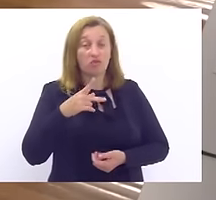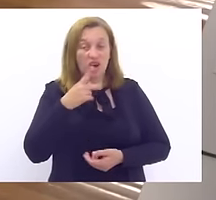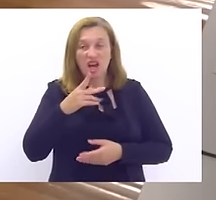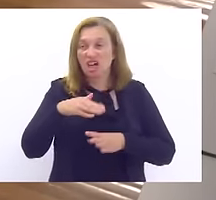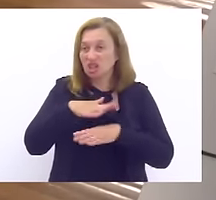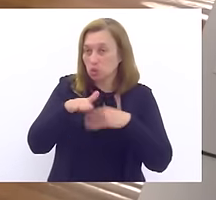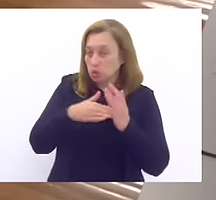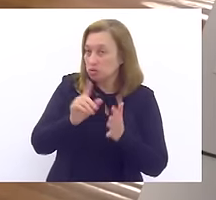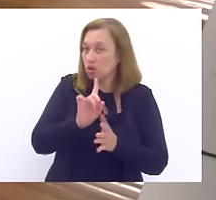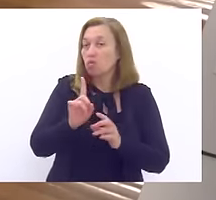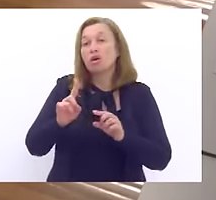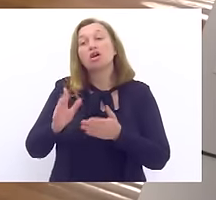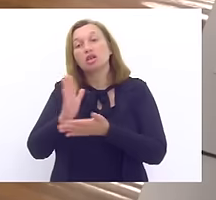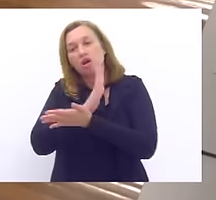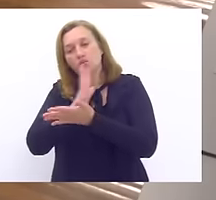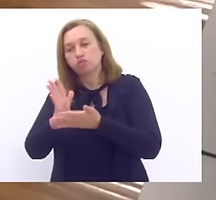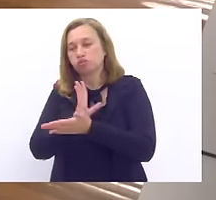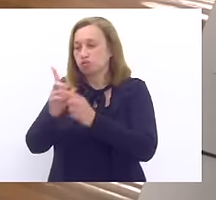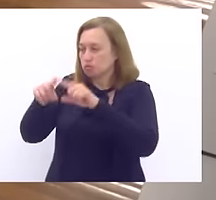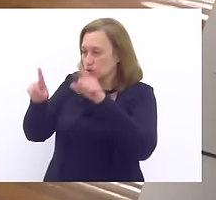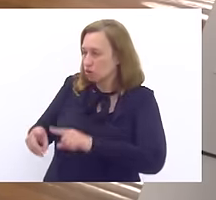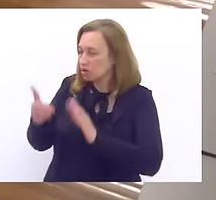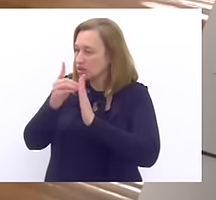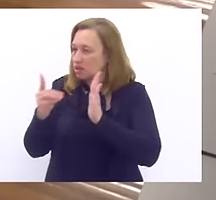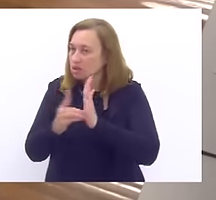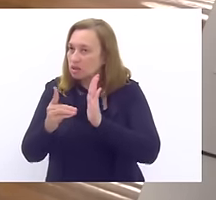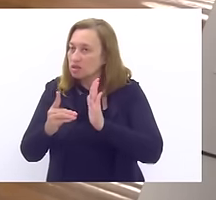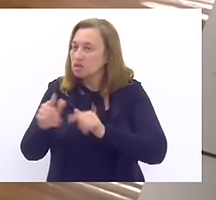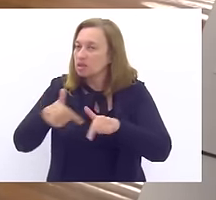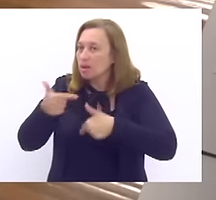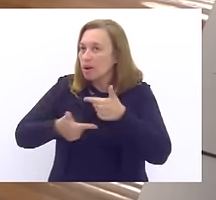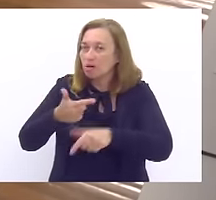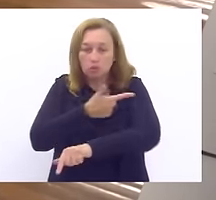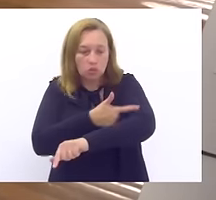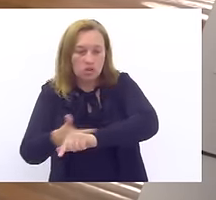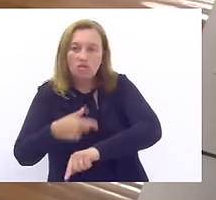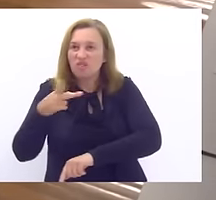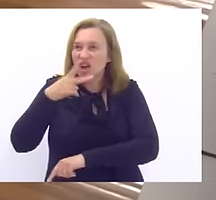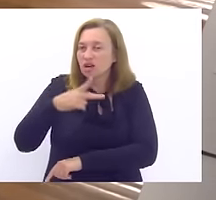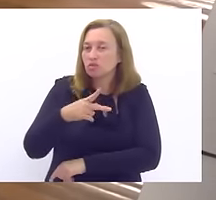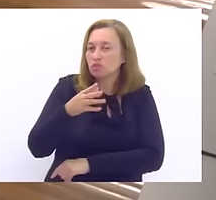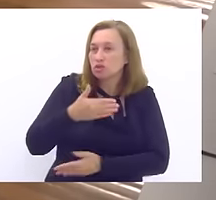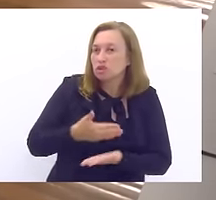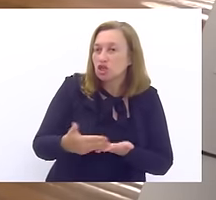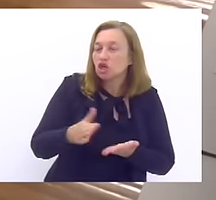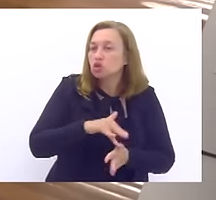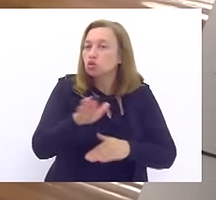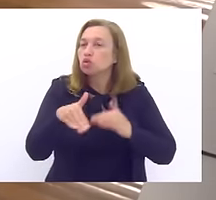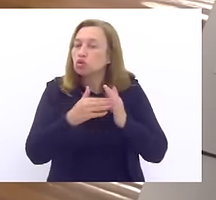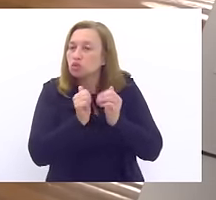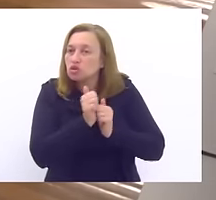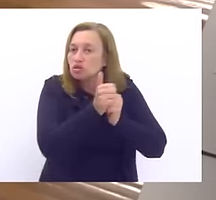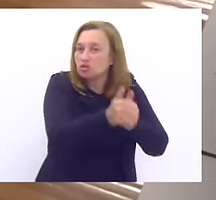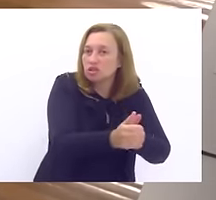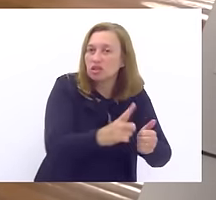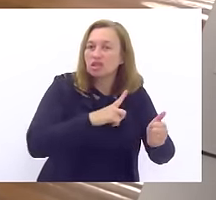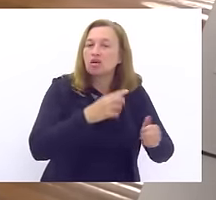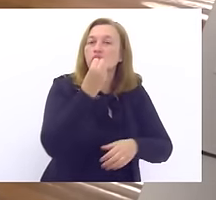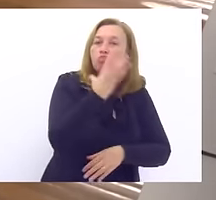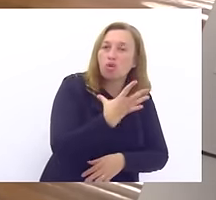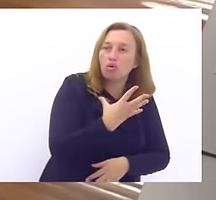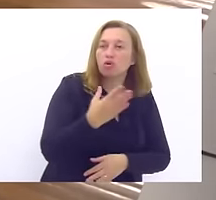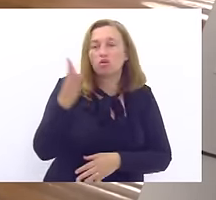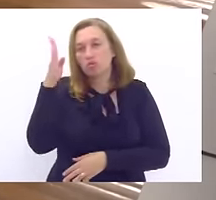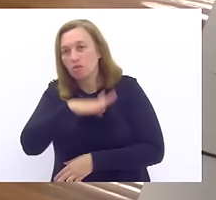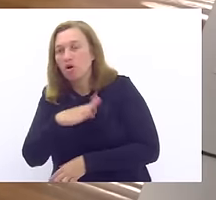porque tem multifuncionários do Detran que trabalham com coerência Como eu disse aqui no início todos os segmentos tem uns bons e os maus profissionais eu